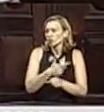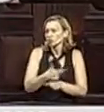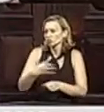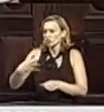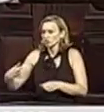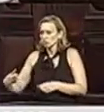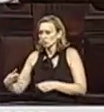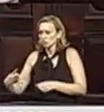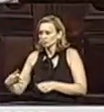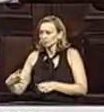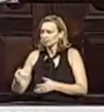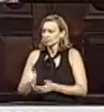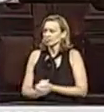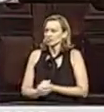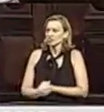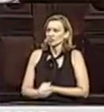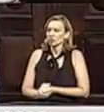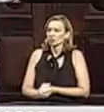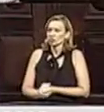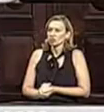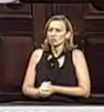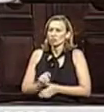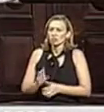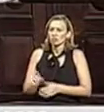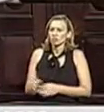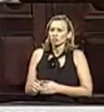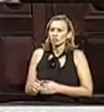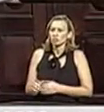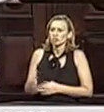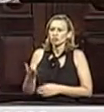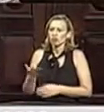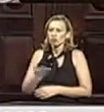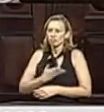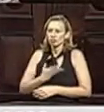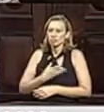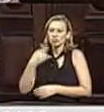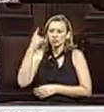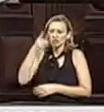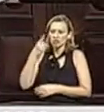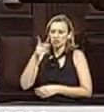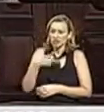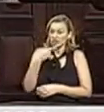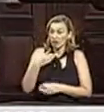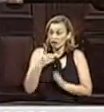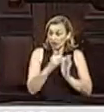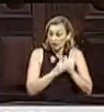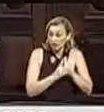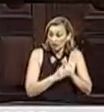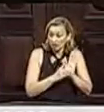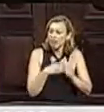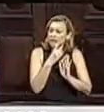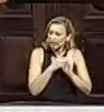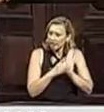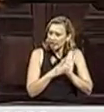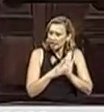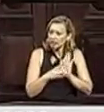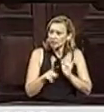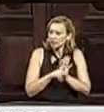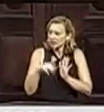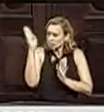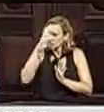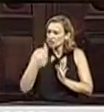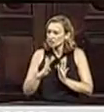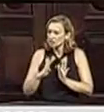Então, quando Vossa Excelência vota contra aqui o Repetro, Vossa Excelência está remetendo o Repetro nacional, que estende até